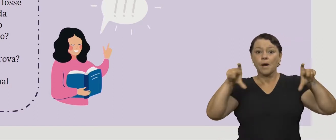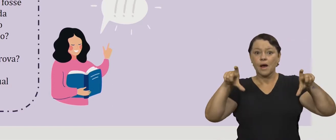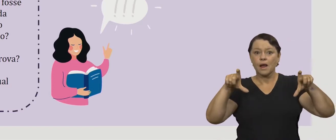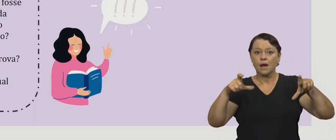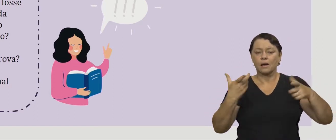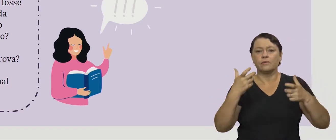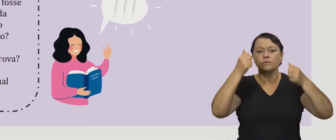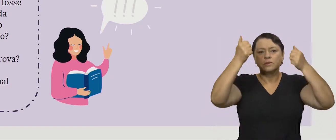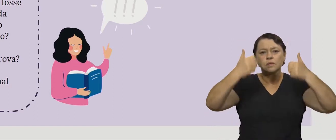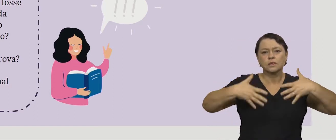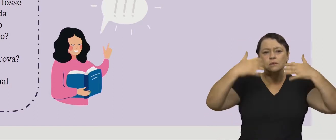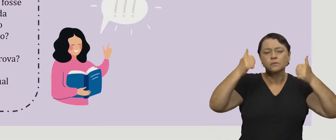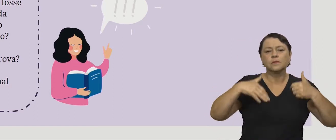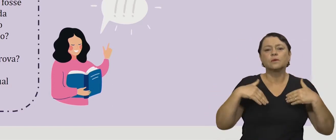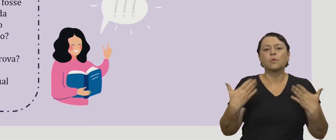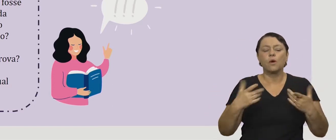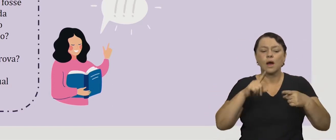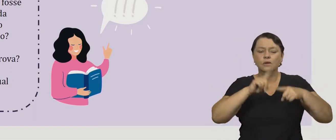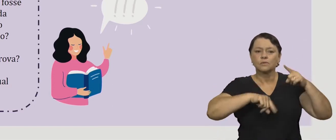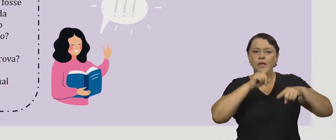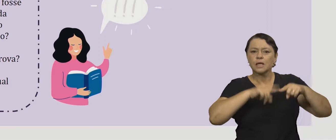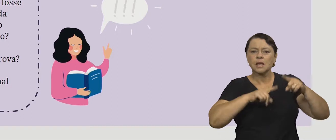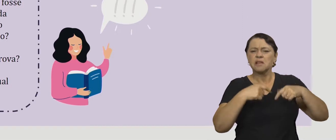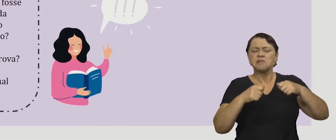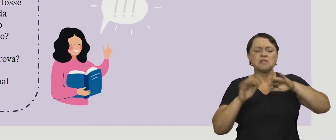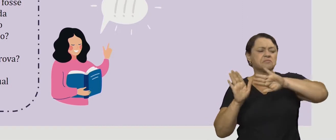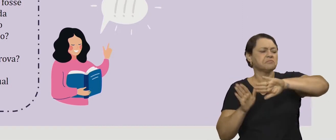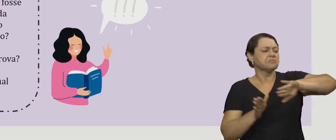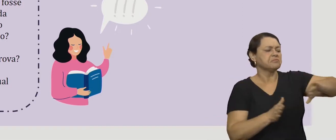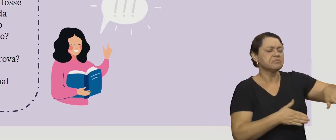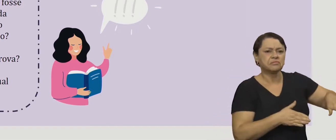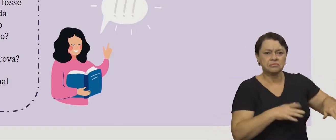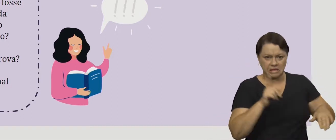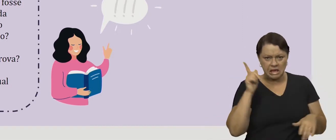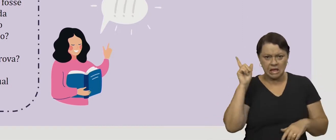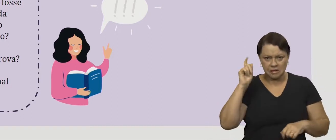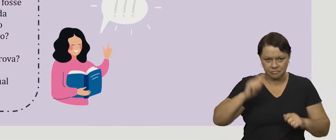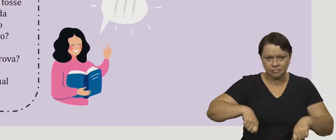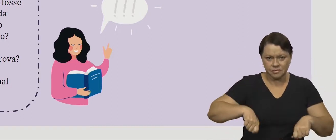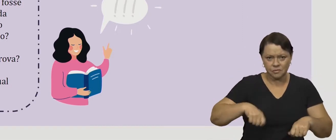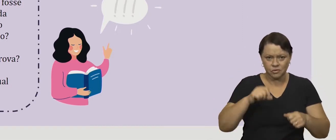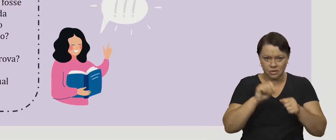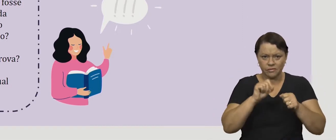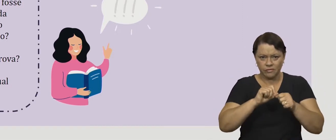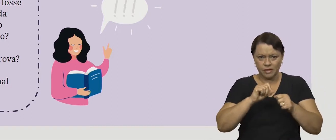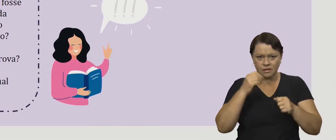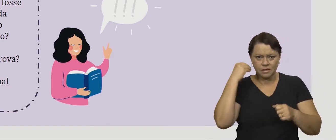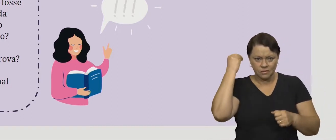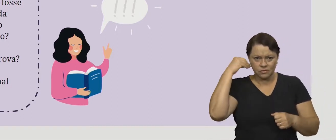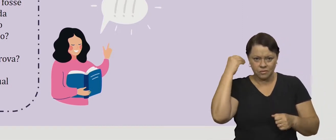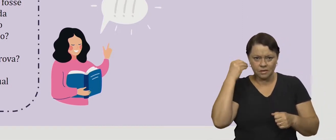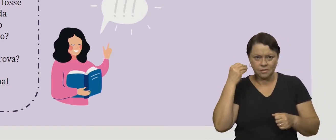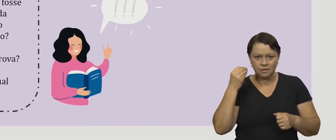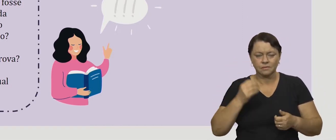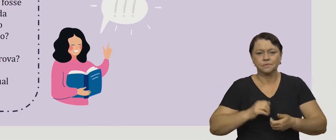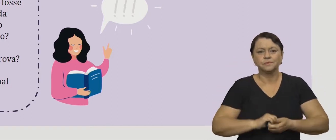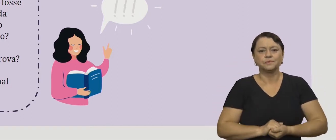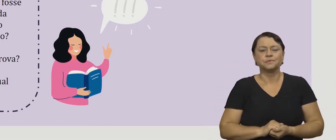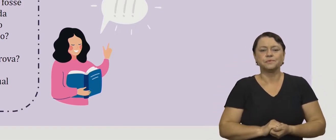quais materiais serão necessários fosse retirado, as pessoas ainda conseguiriam realizar o experimento com